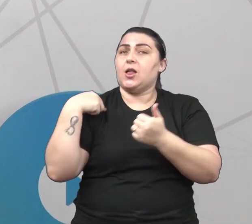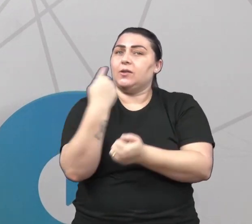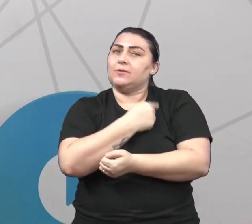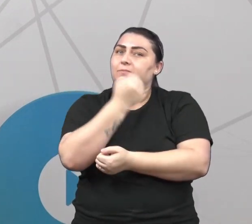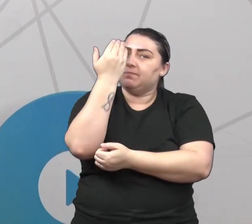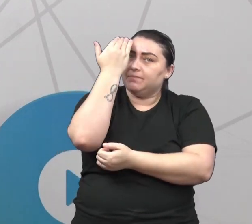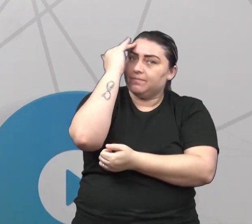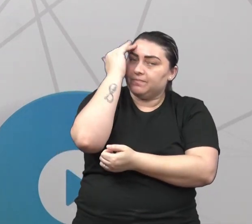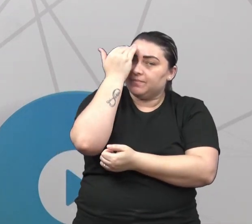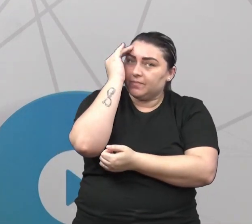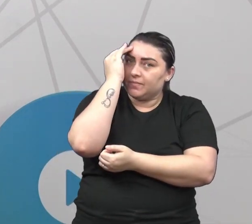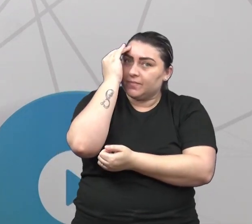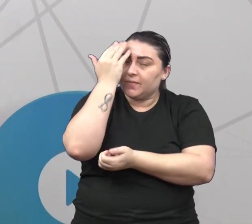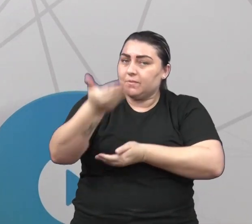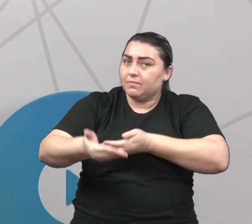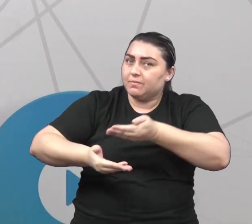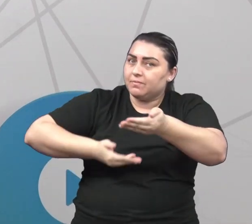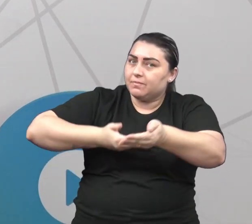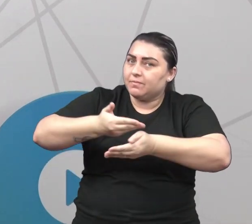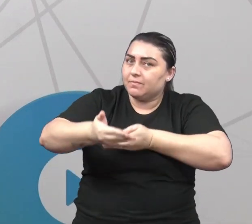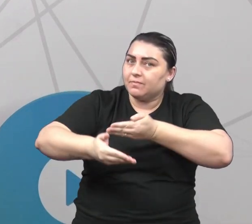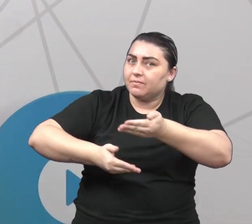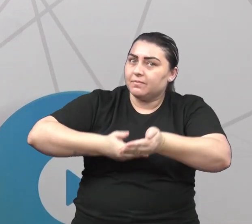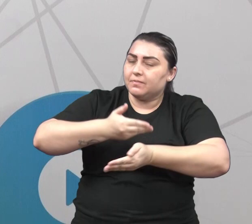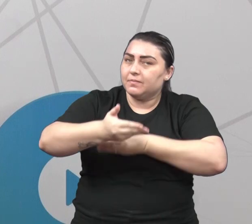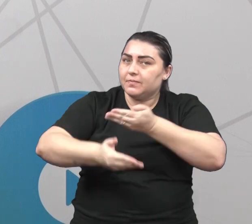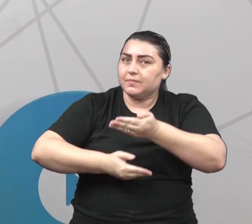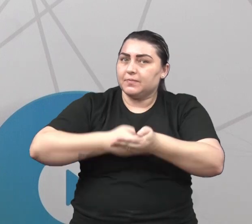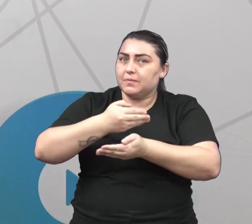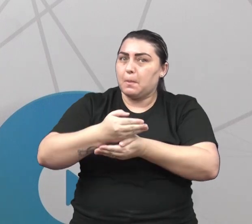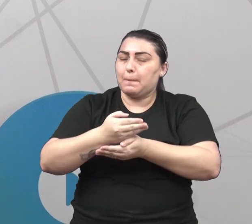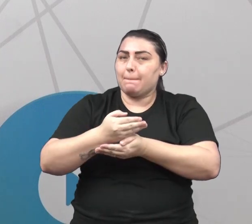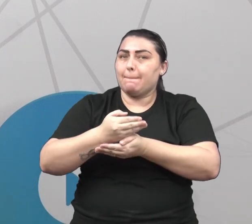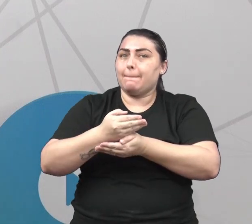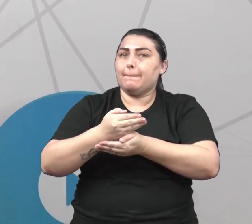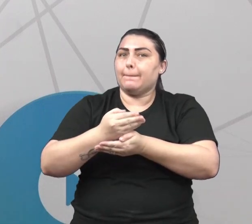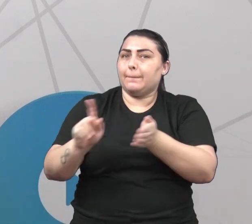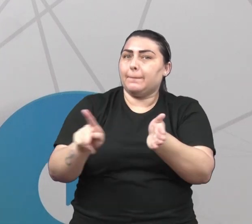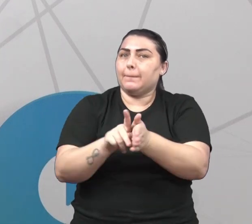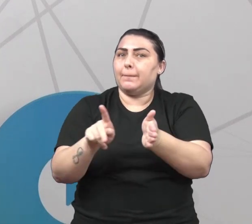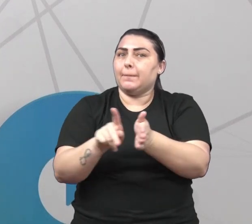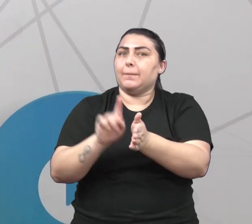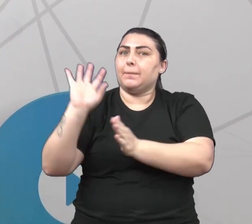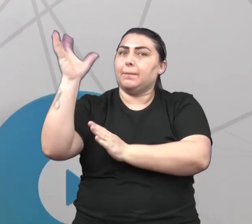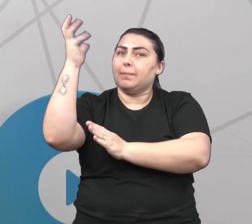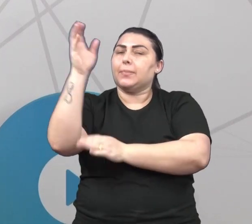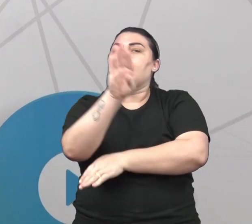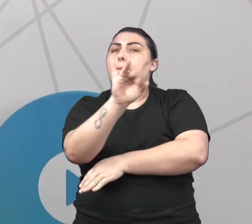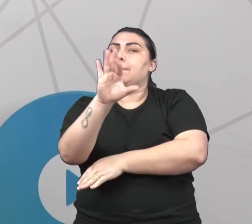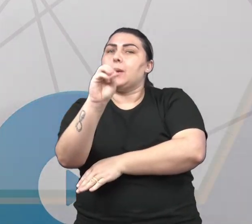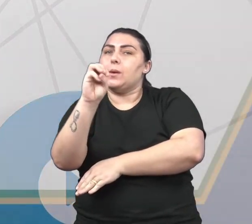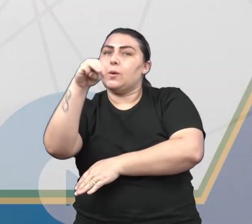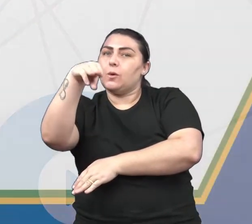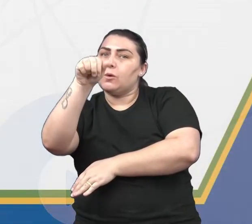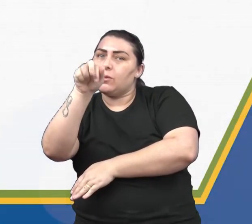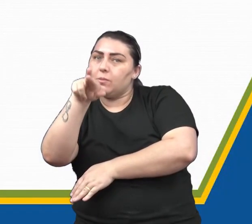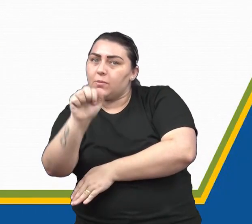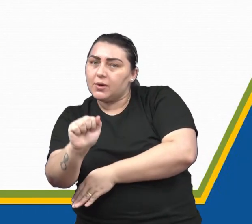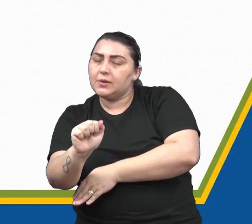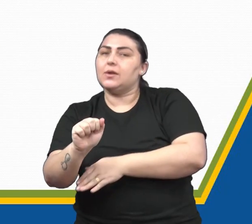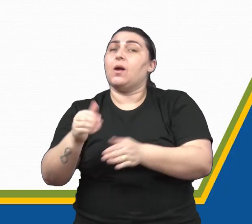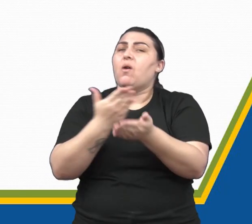entender, tá, que a relação de domínios morfoclimáticos, de biomas, tá?